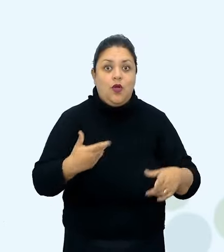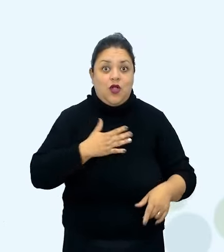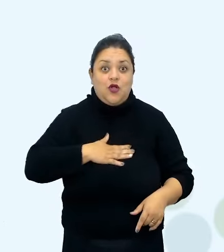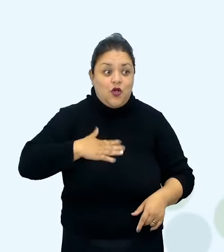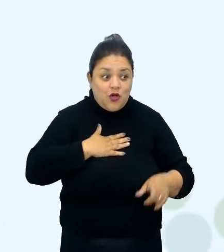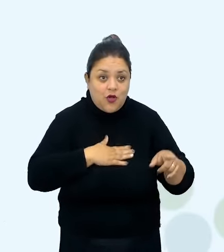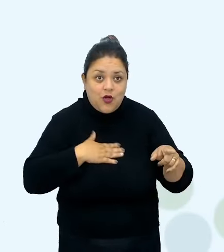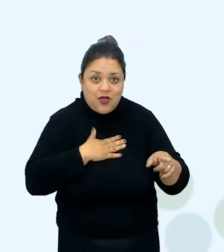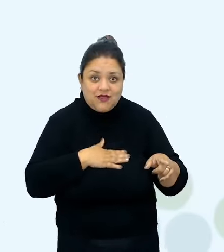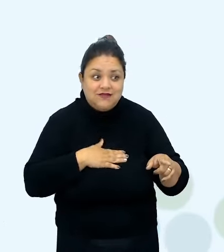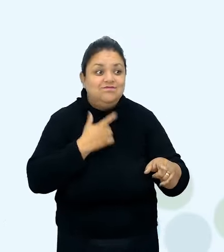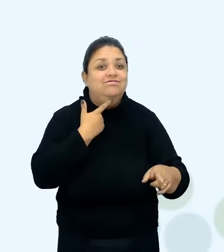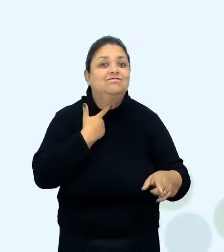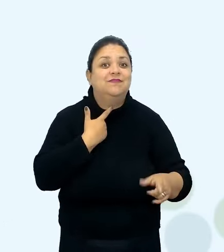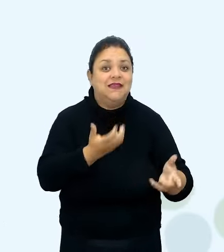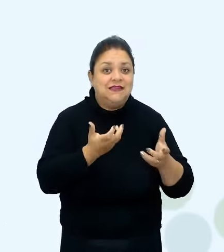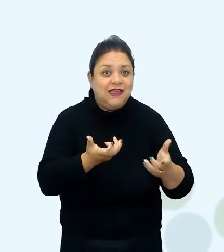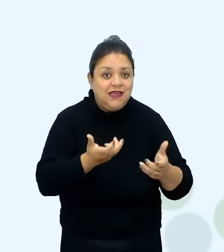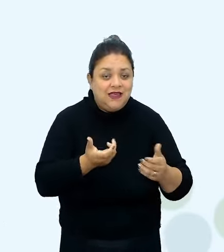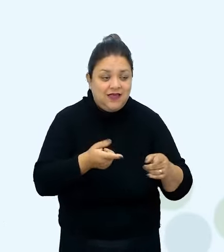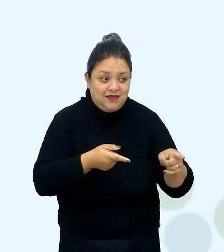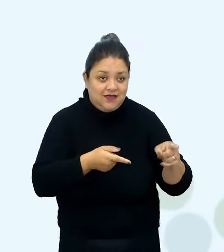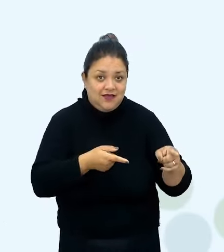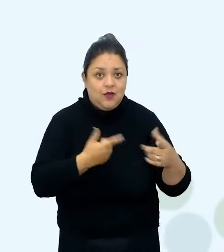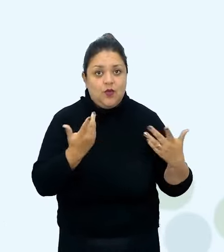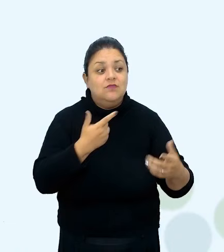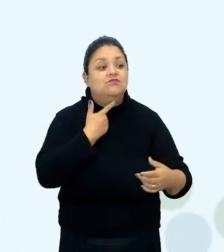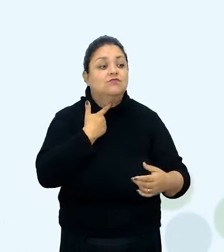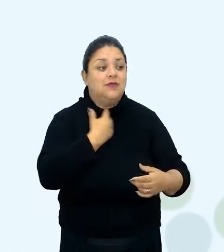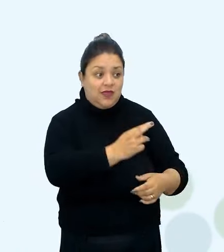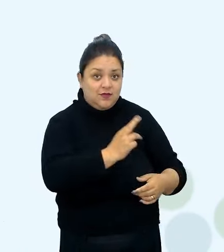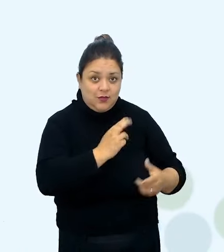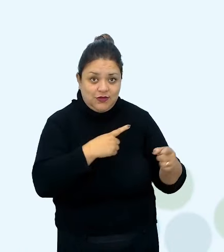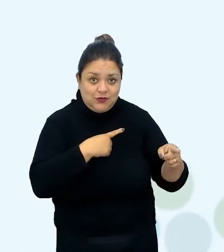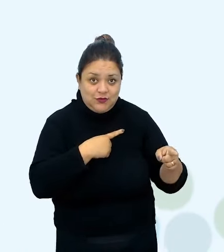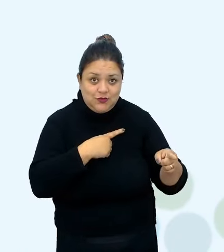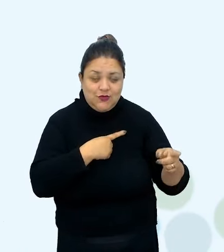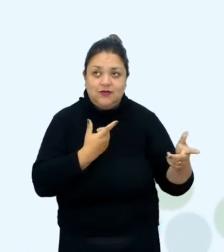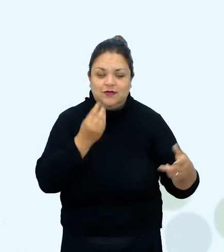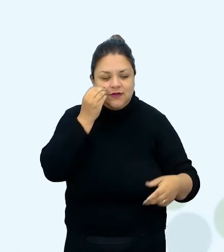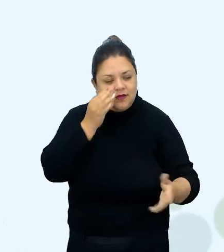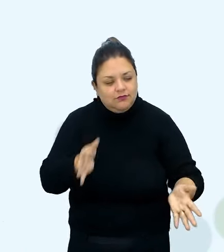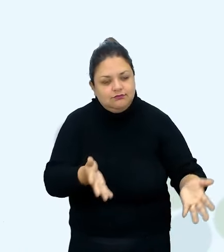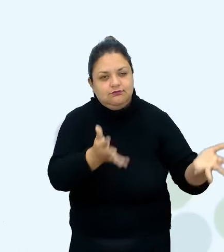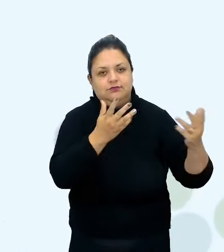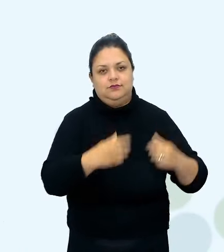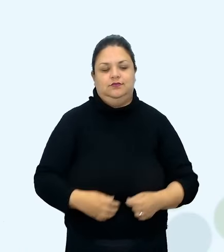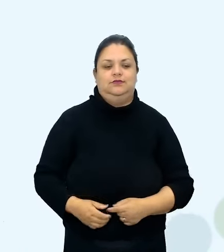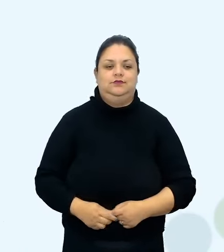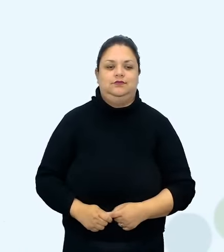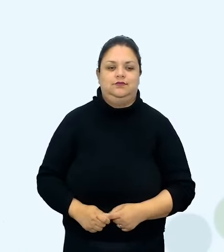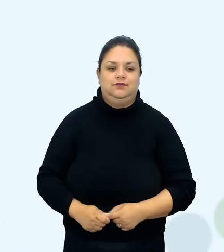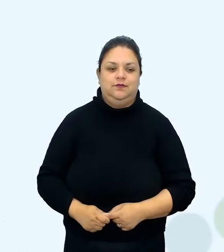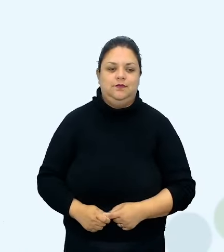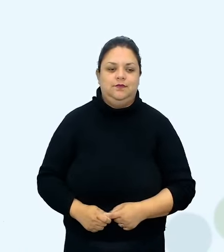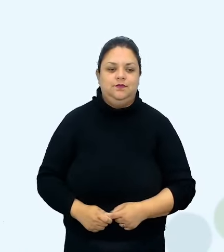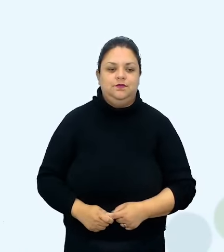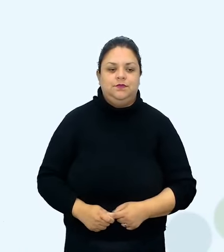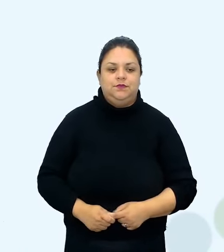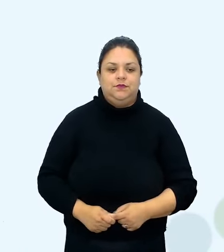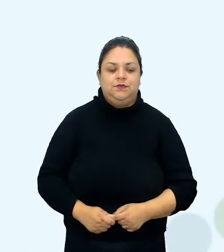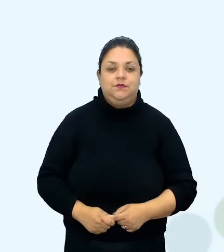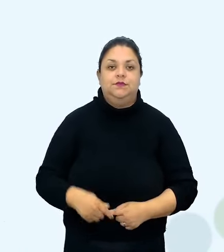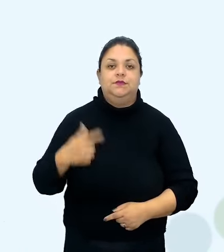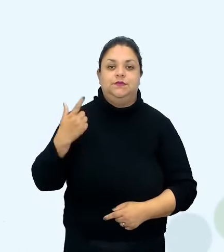né? Que ela deseja ter, né? Ou responder, tá? O próximo. E depois a gente tem que pensar